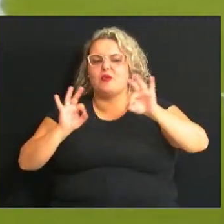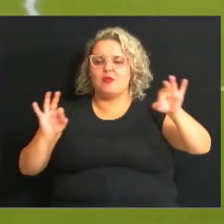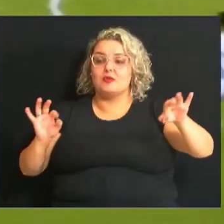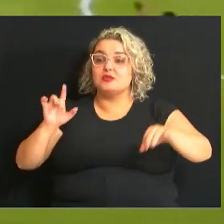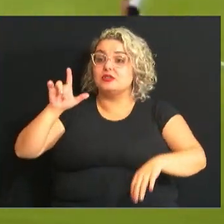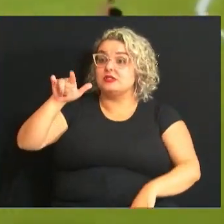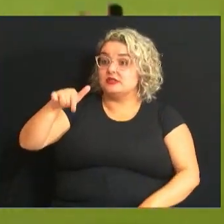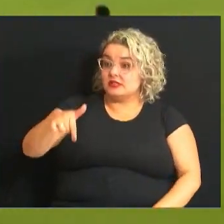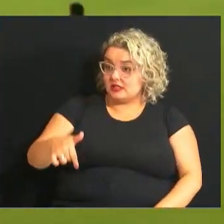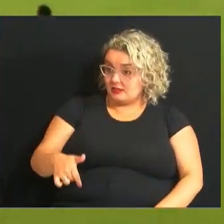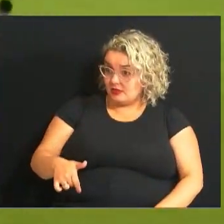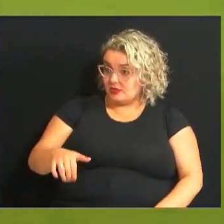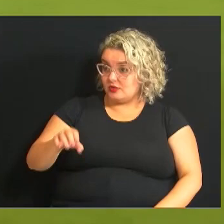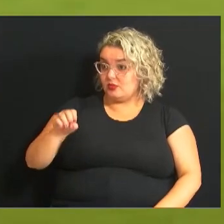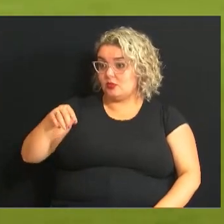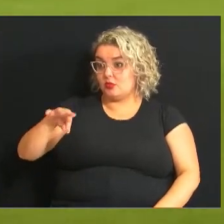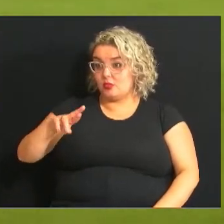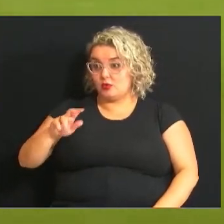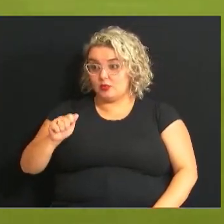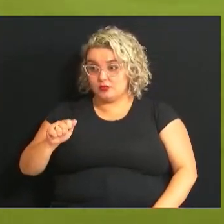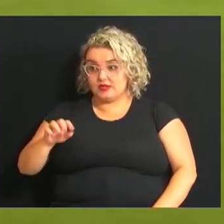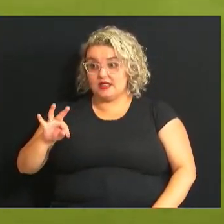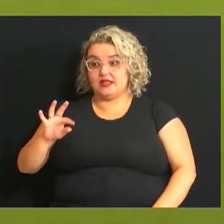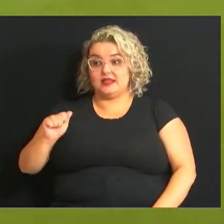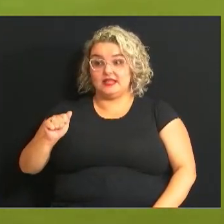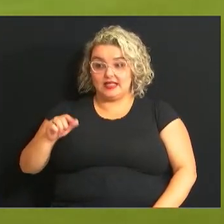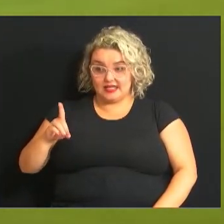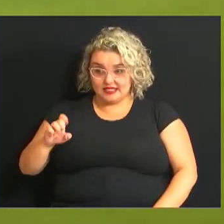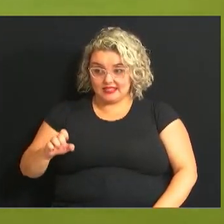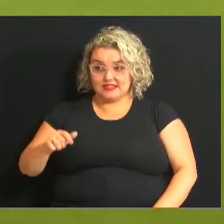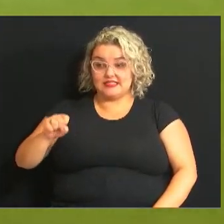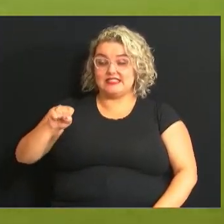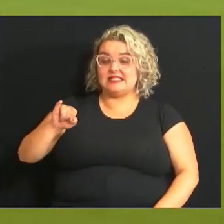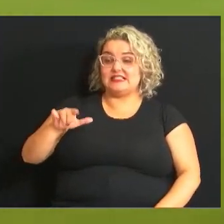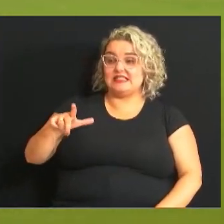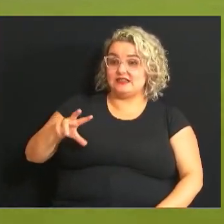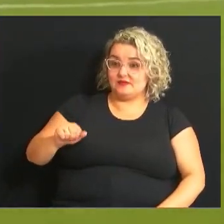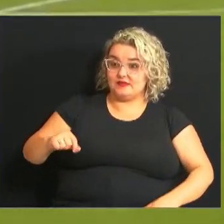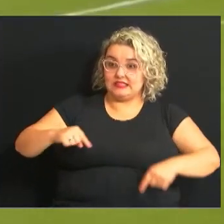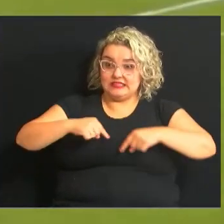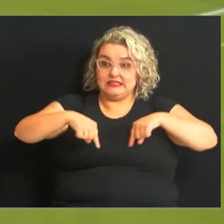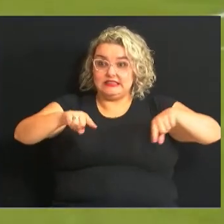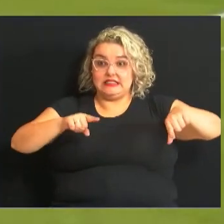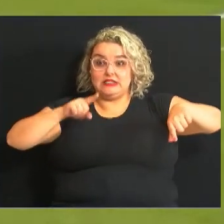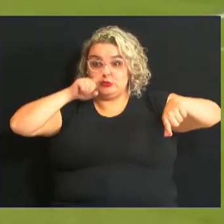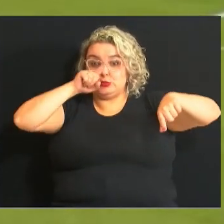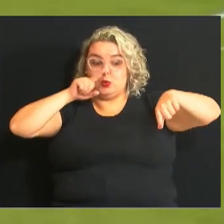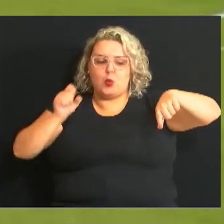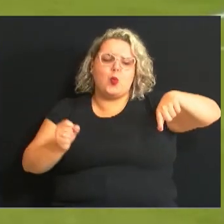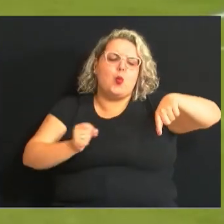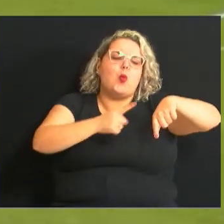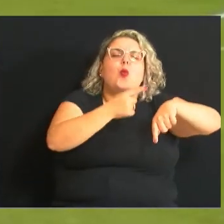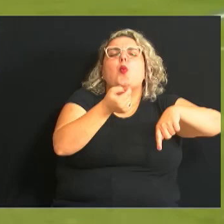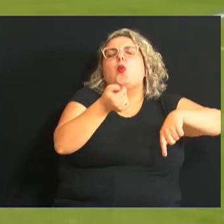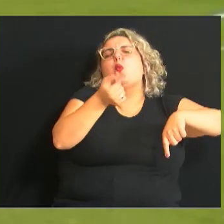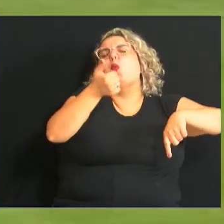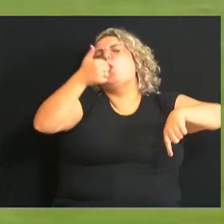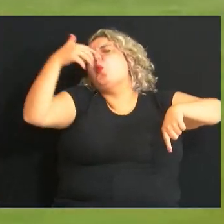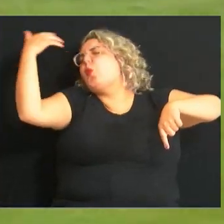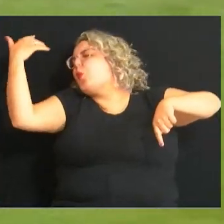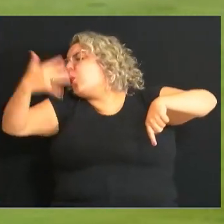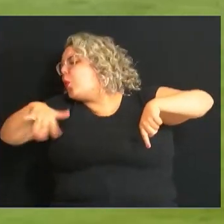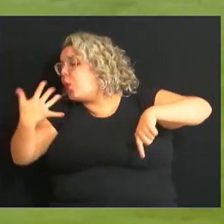no contra-ataque de Silva, que da entrada na área arriscou e por pouco não marca. Só que logo aos